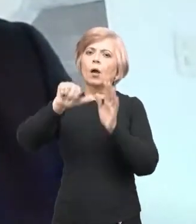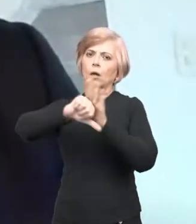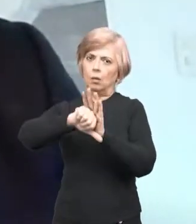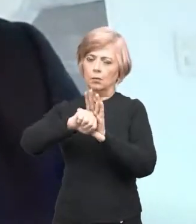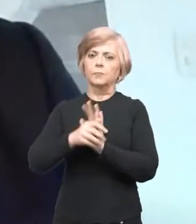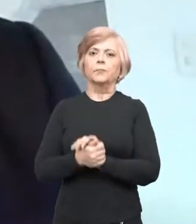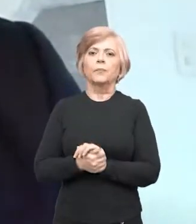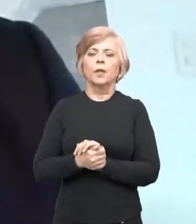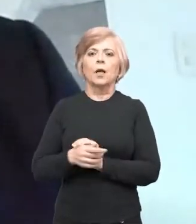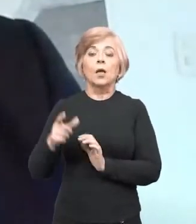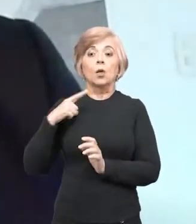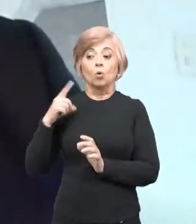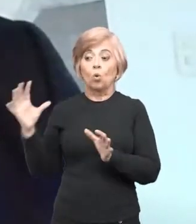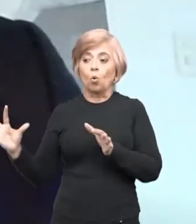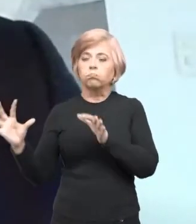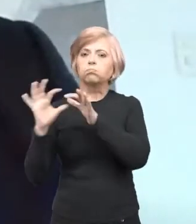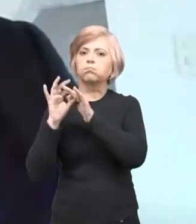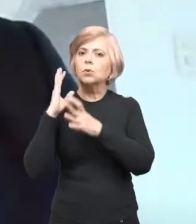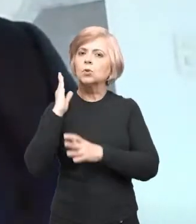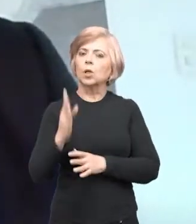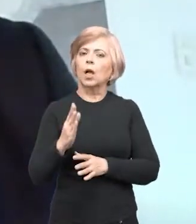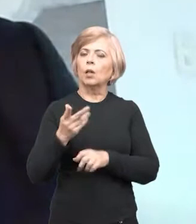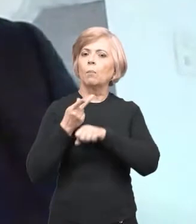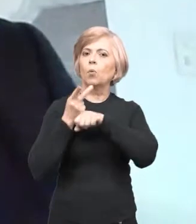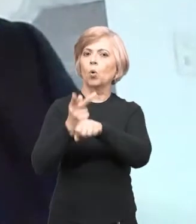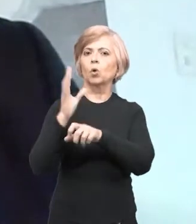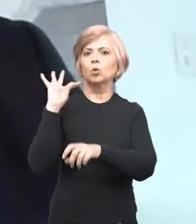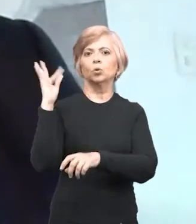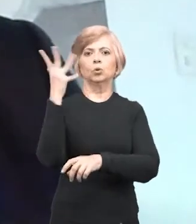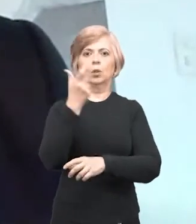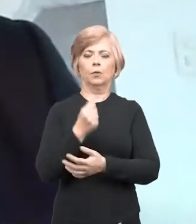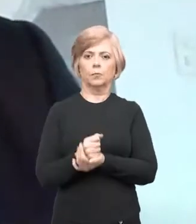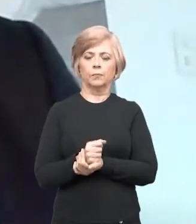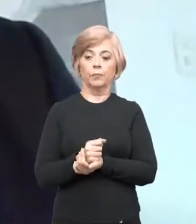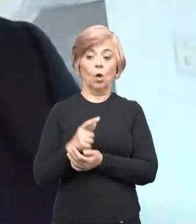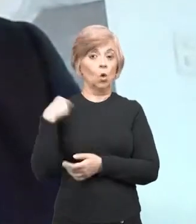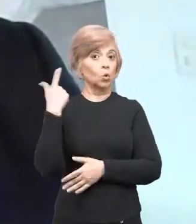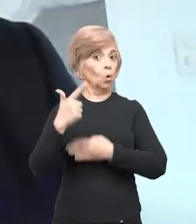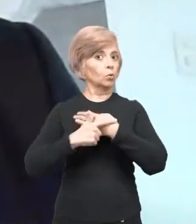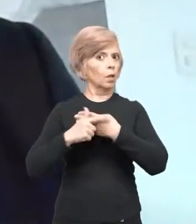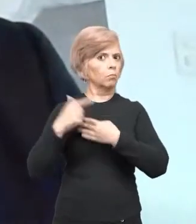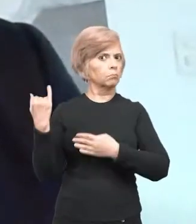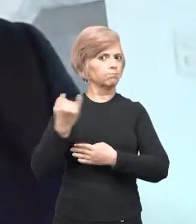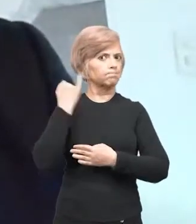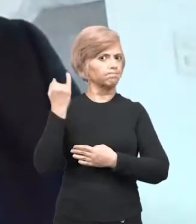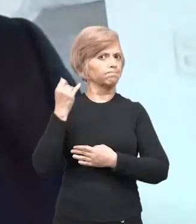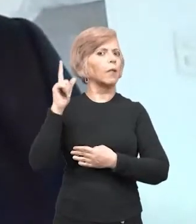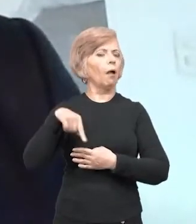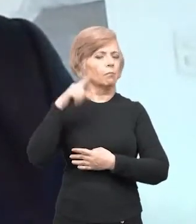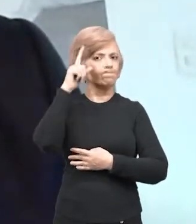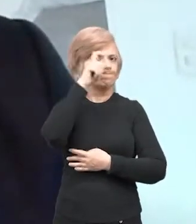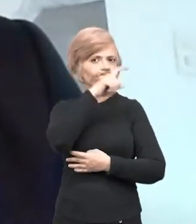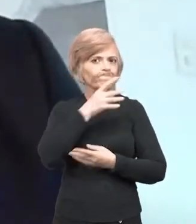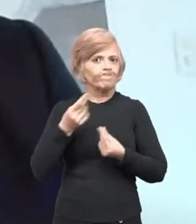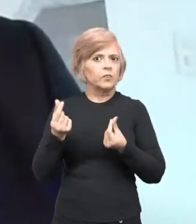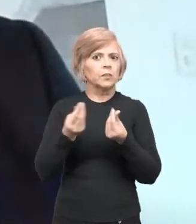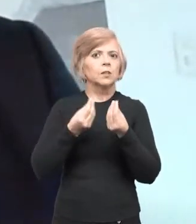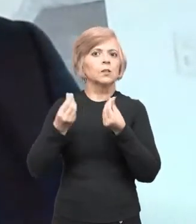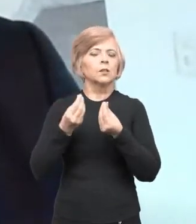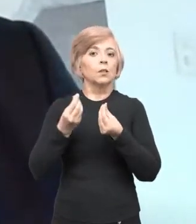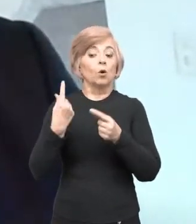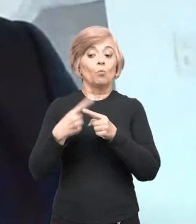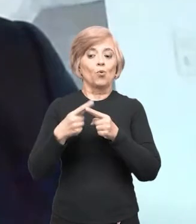originária do Procurador-Geral. As nossas funções são relevantes, são casos altamente sensíveis, né? Envolvem